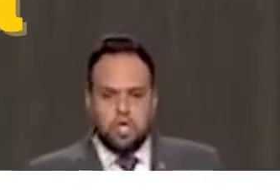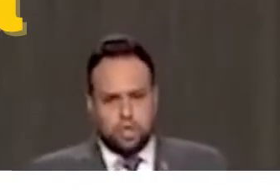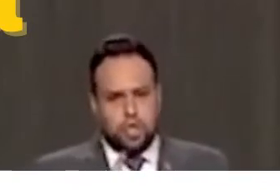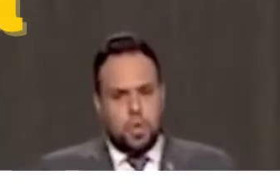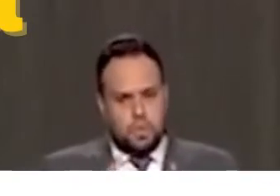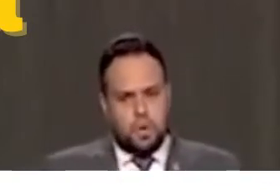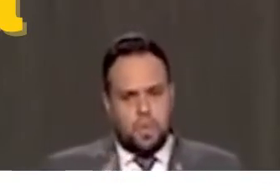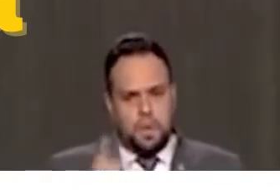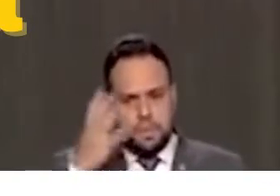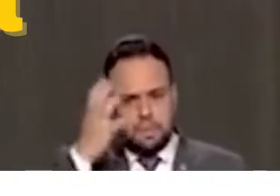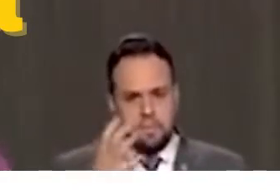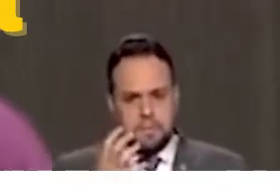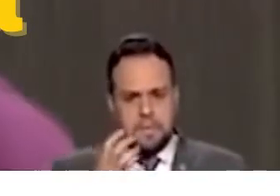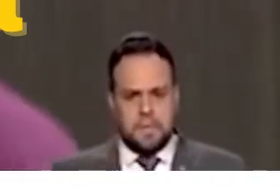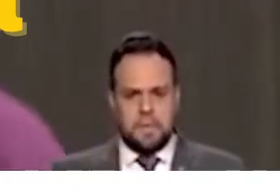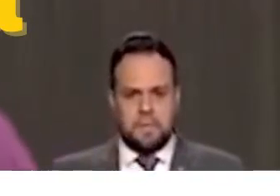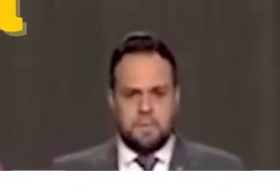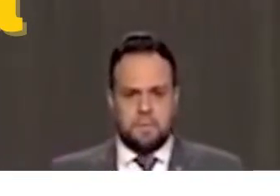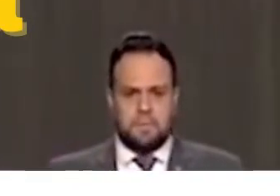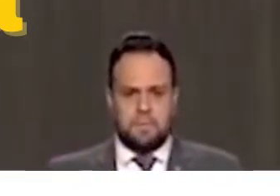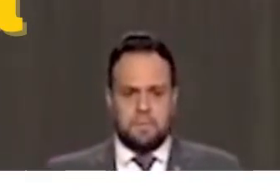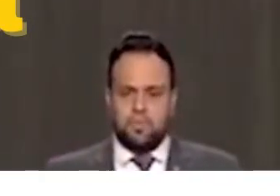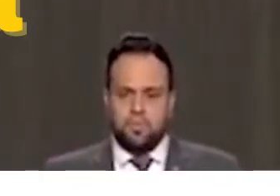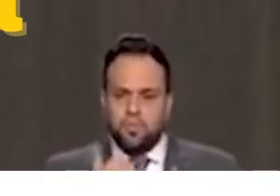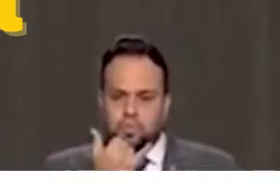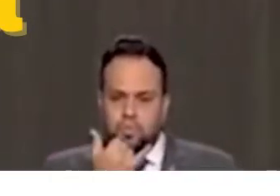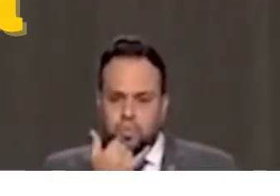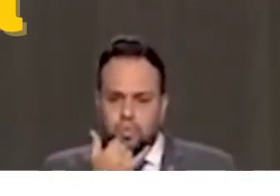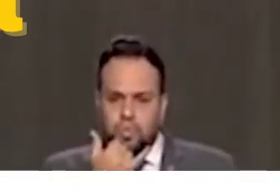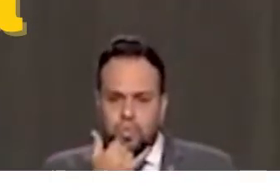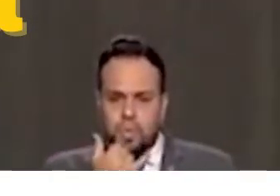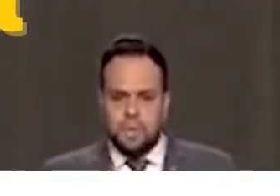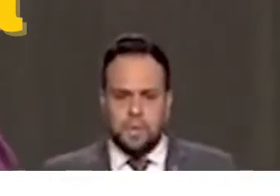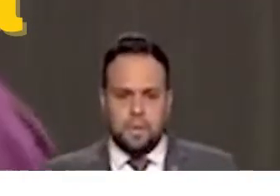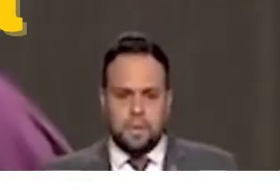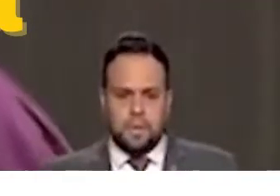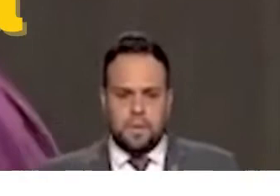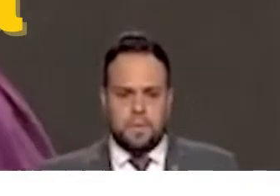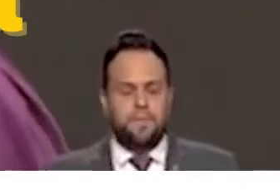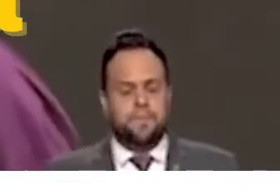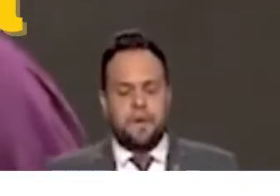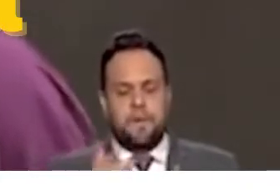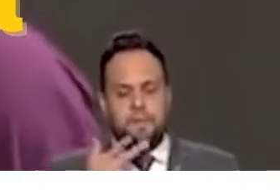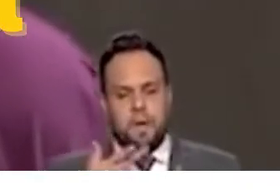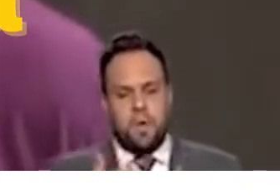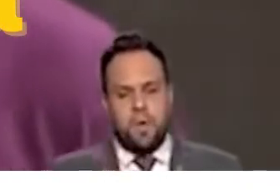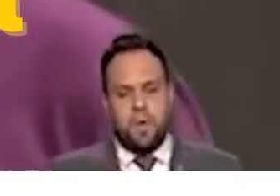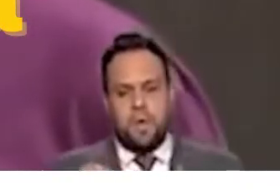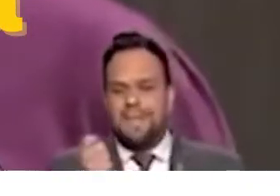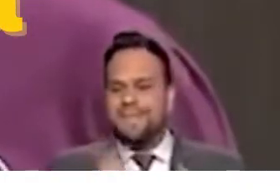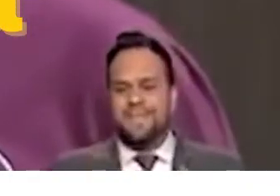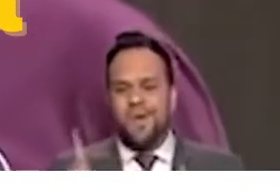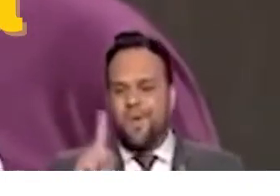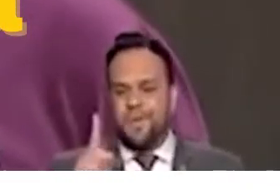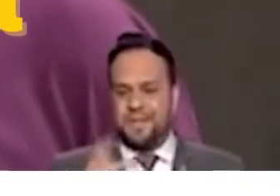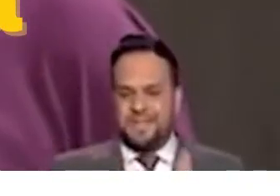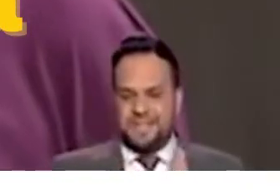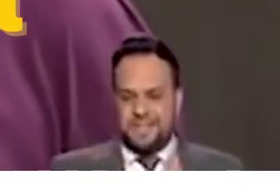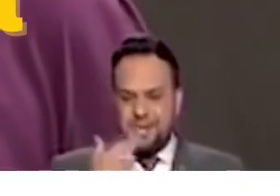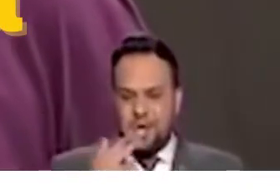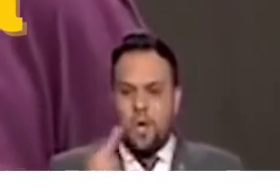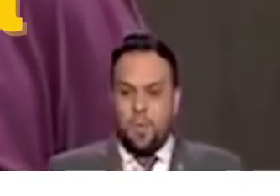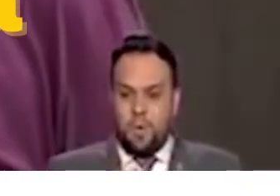o presidente. Desculpa. Foi descartada a cirurgia. Porque depois que foi passada a